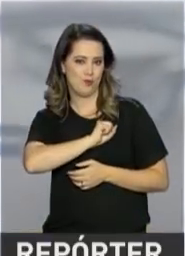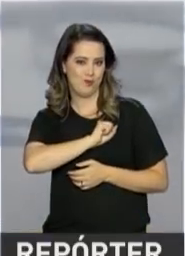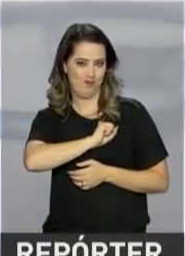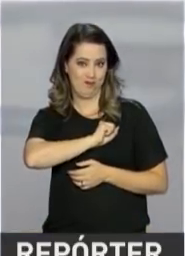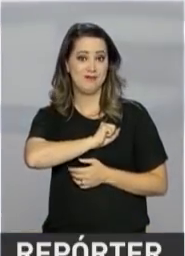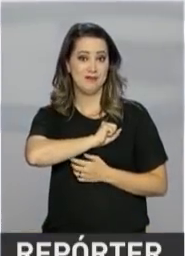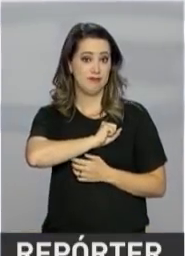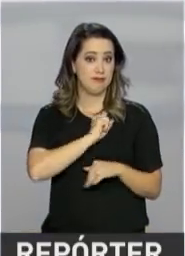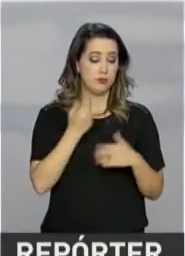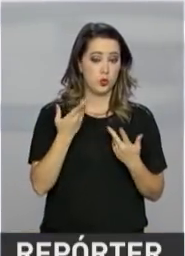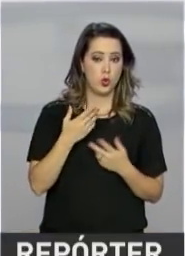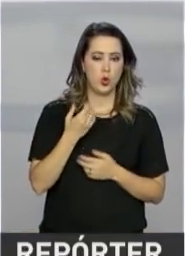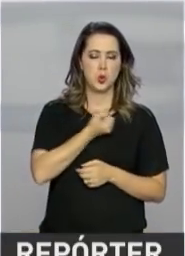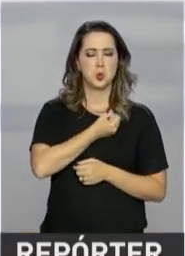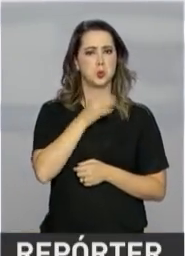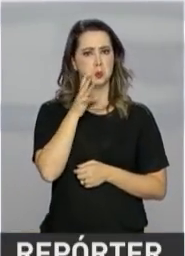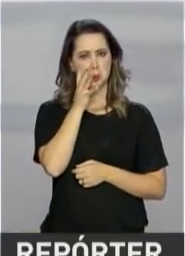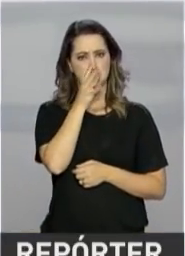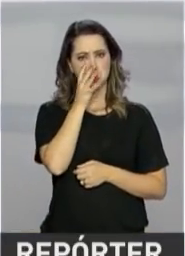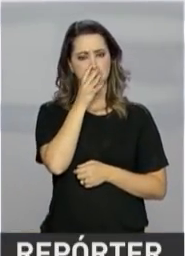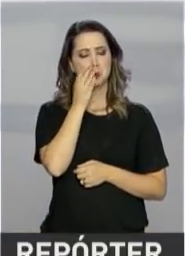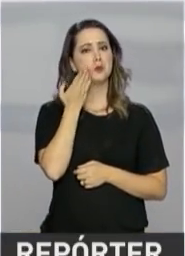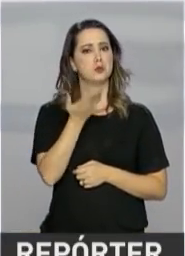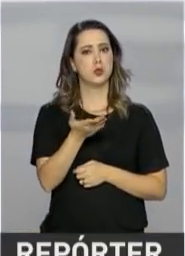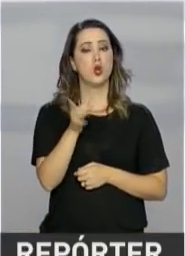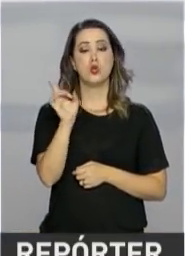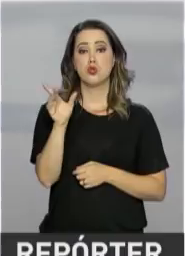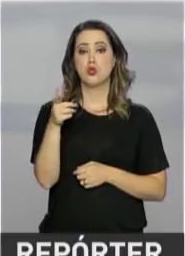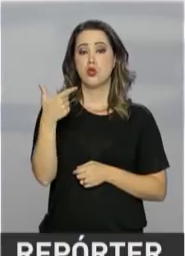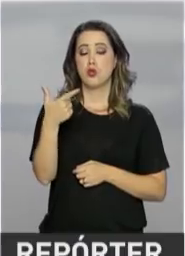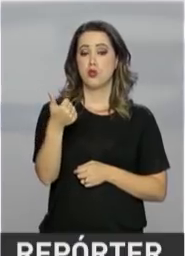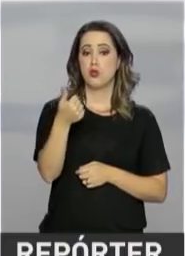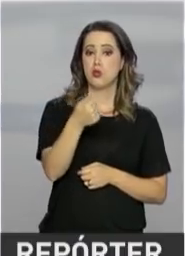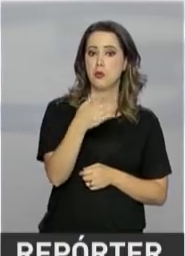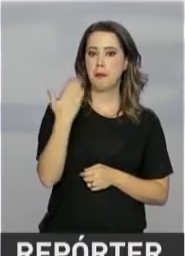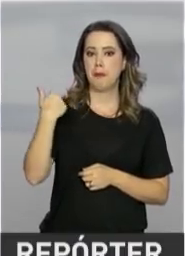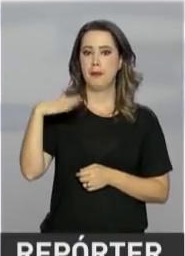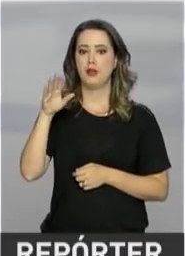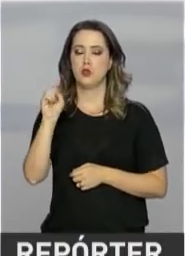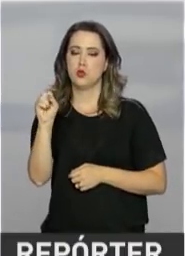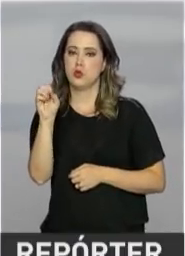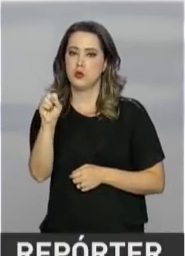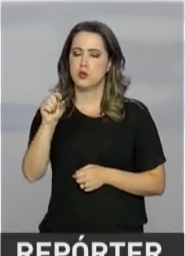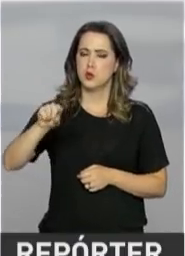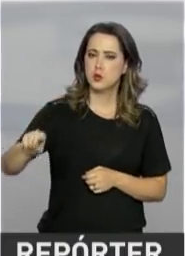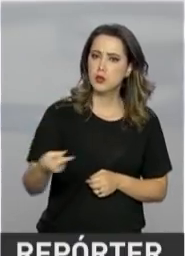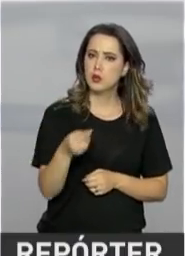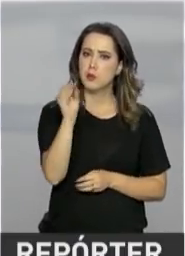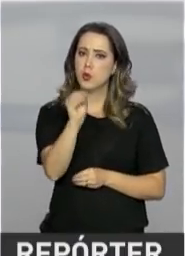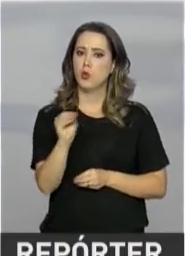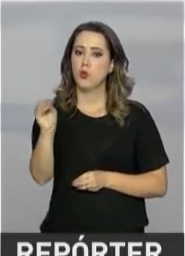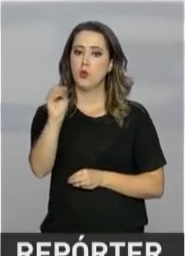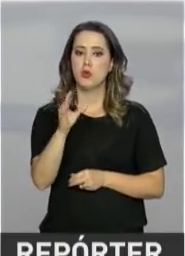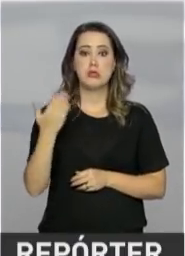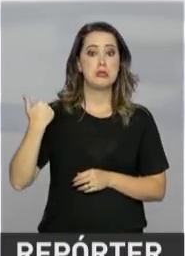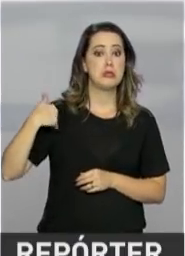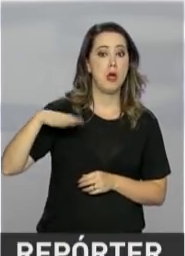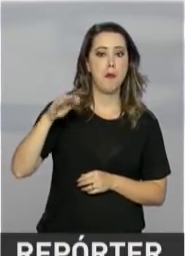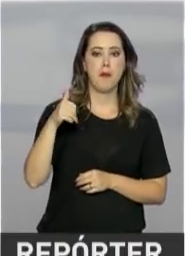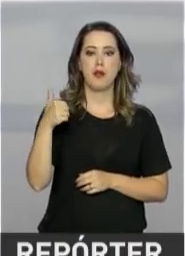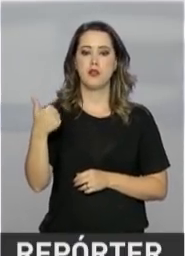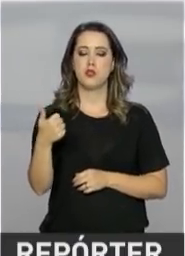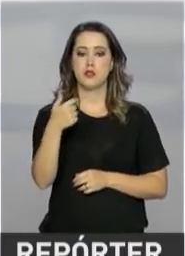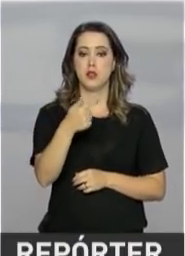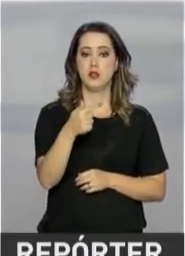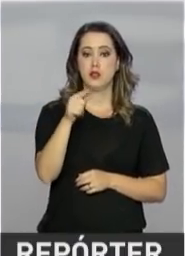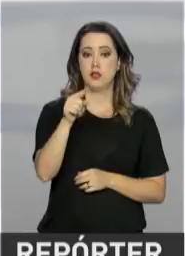números impressionam. Só em 2017 foram mais de 880 mil atendimentos a mais de 171 mil